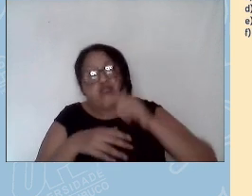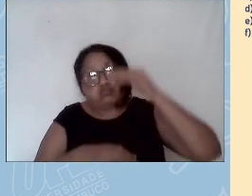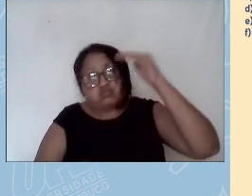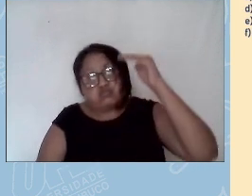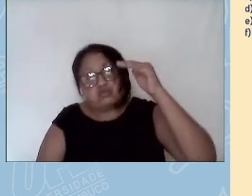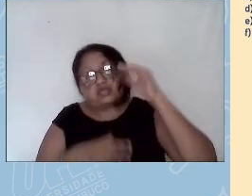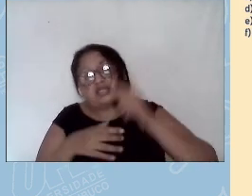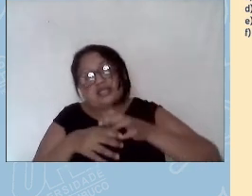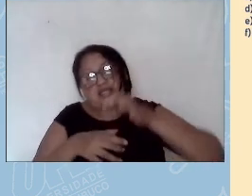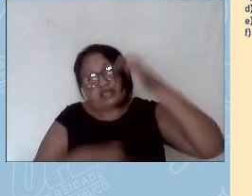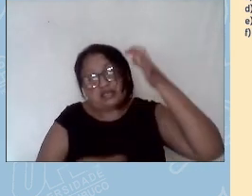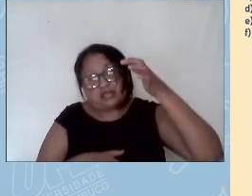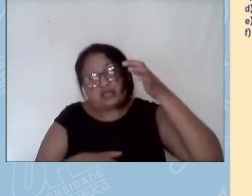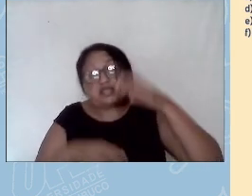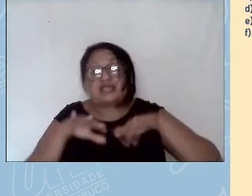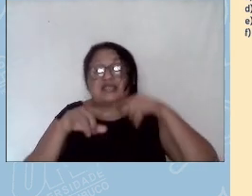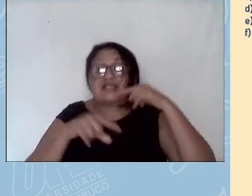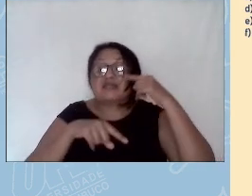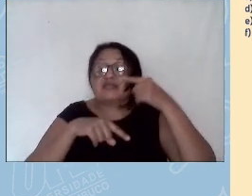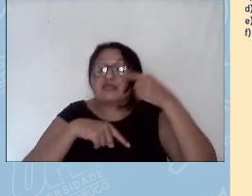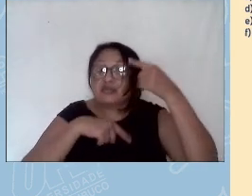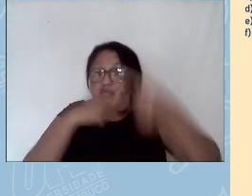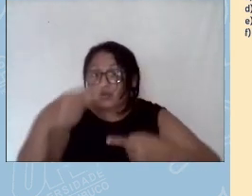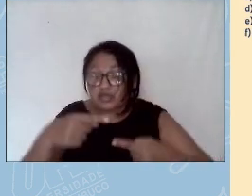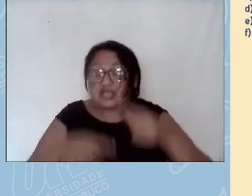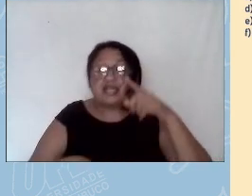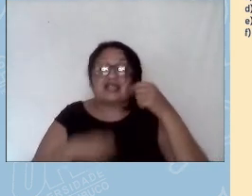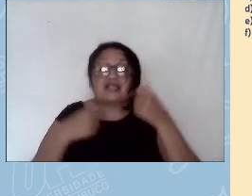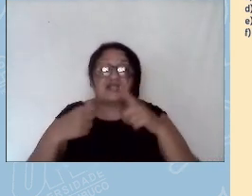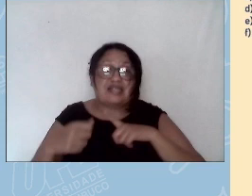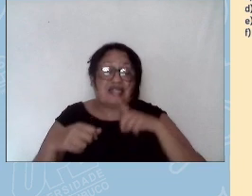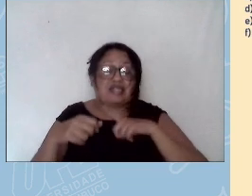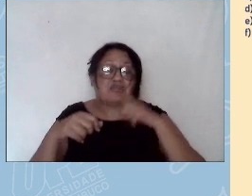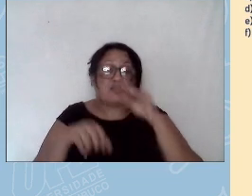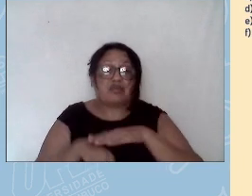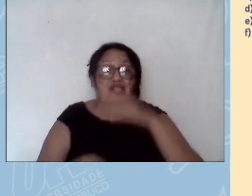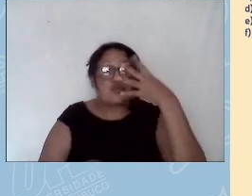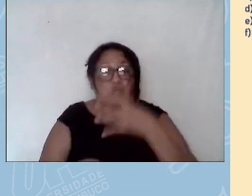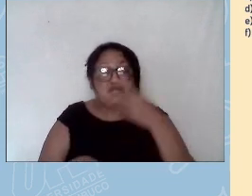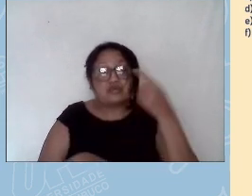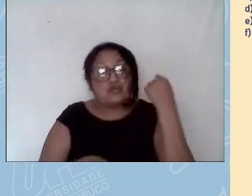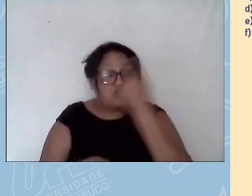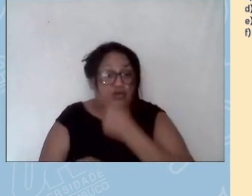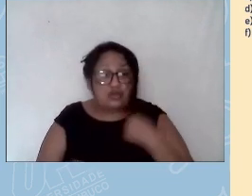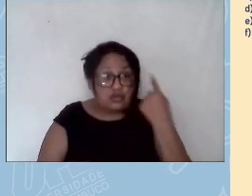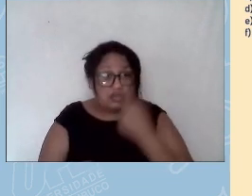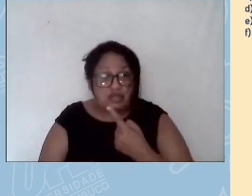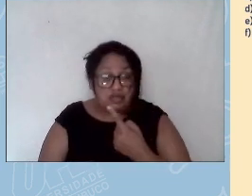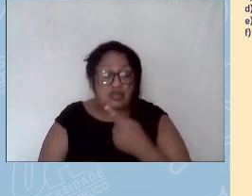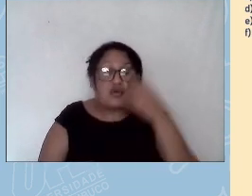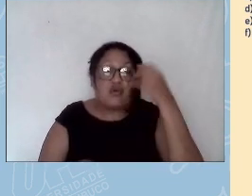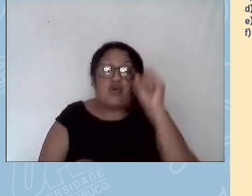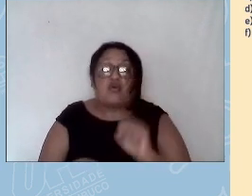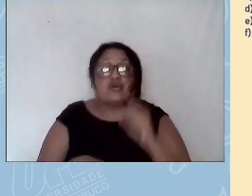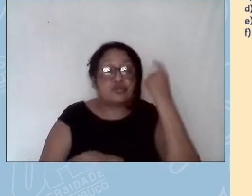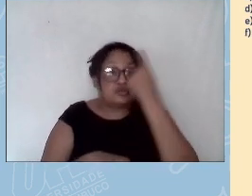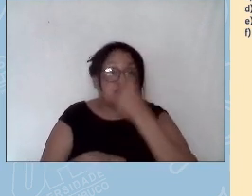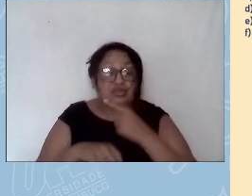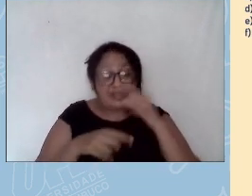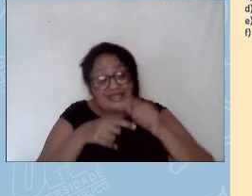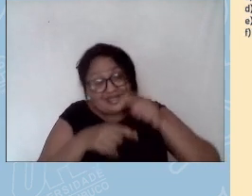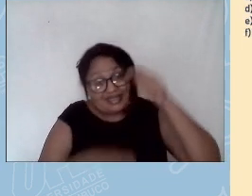após isso teremos mais quatro horas a uma vazão de oito litros por hora